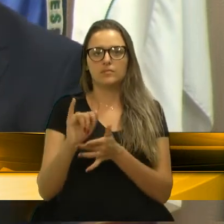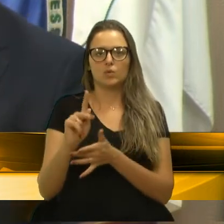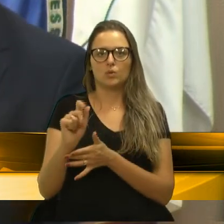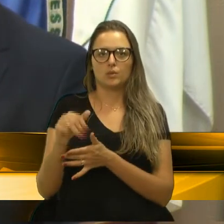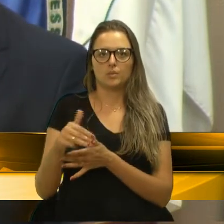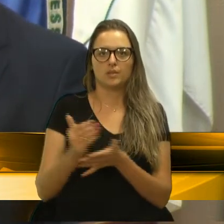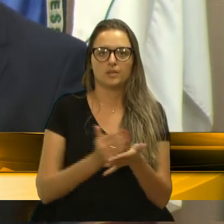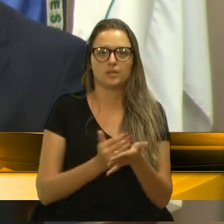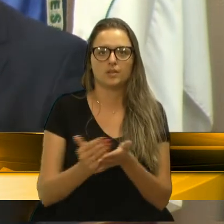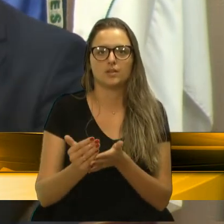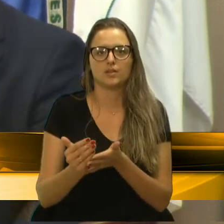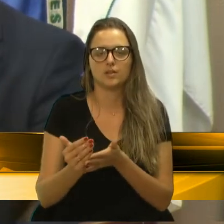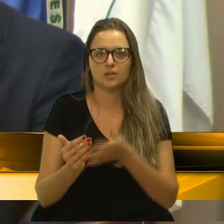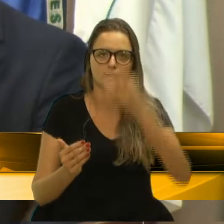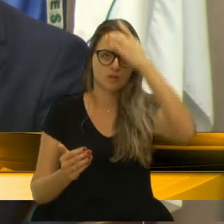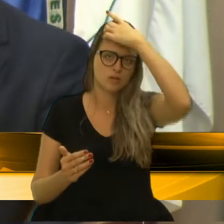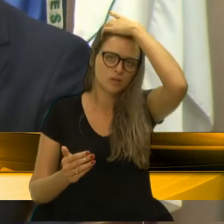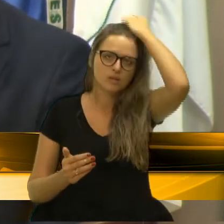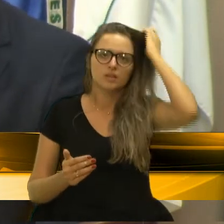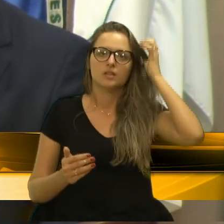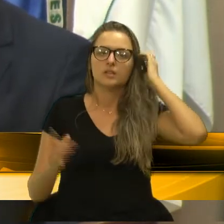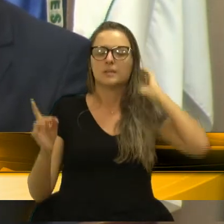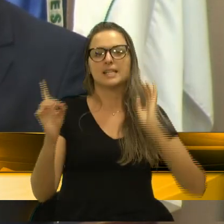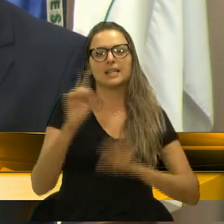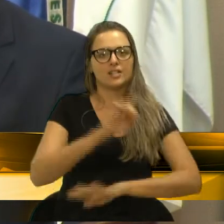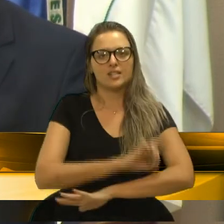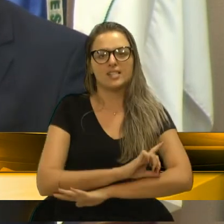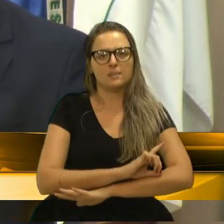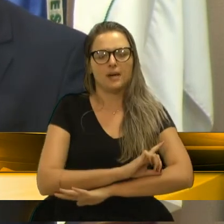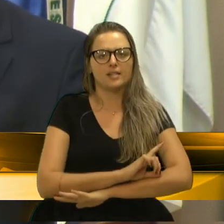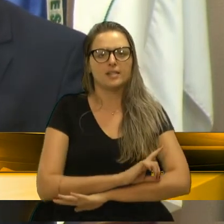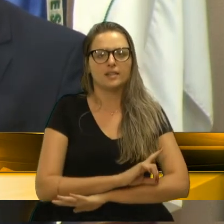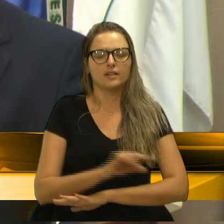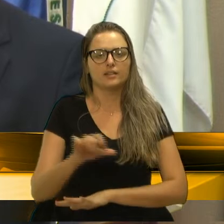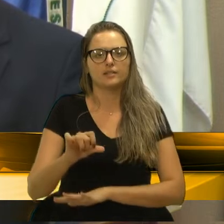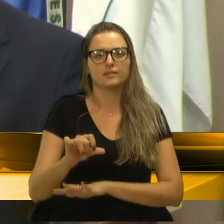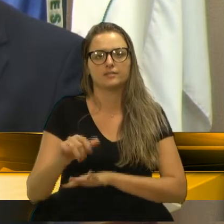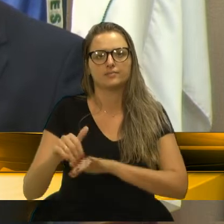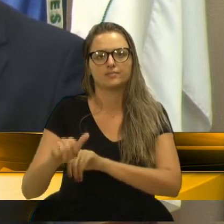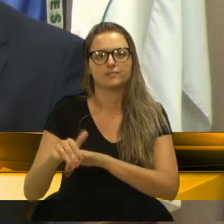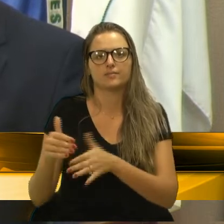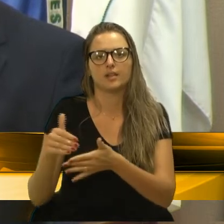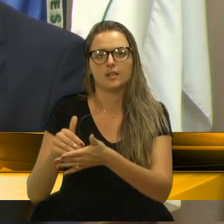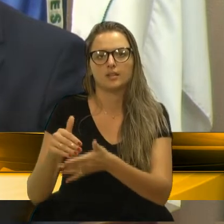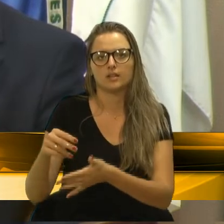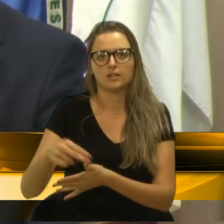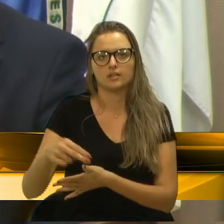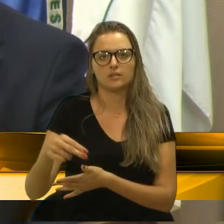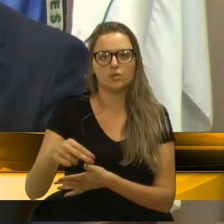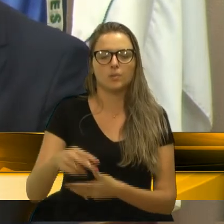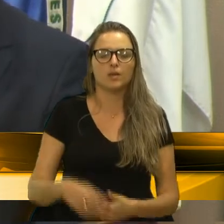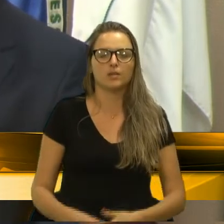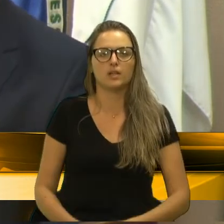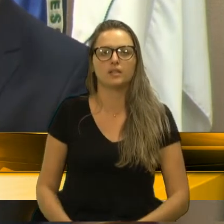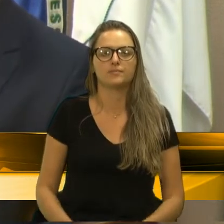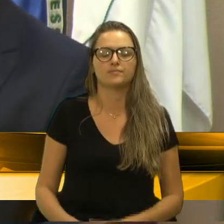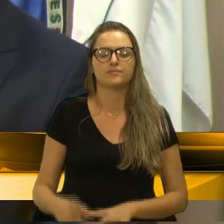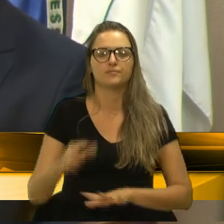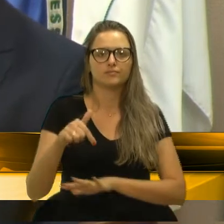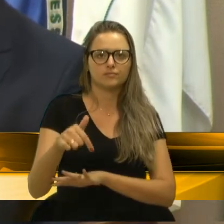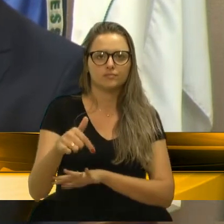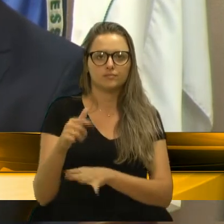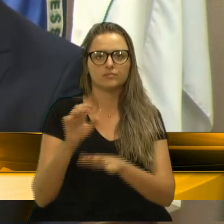processo licitatório que iniciou no dia 9 de setembro e foi até novembro. Quer dizer, 7 empresas